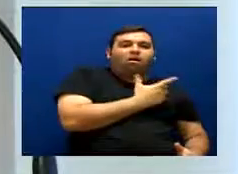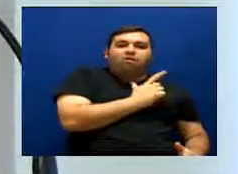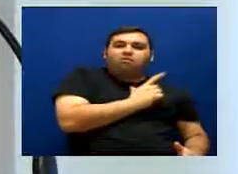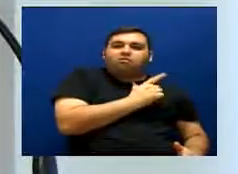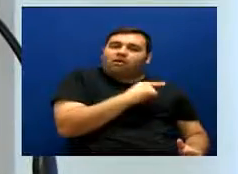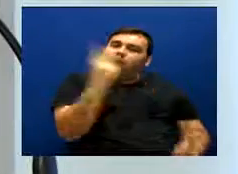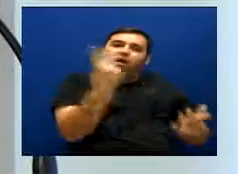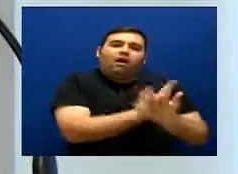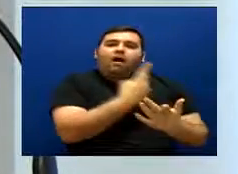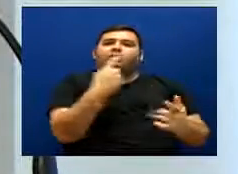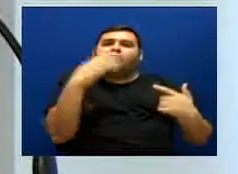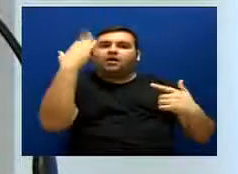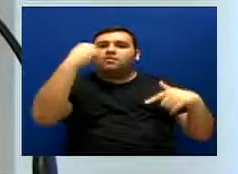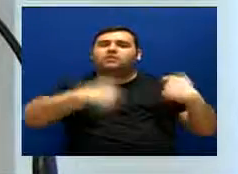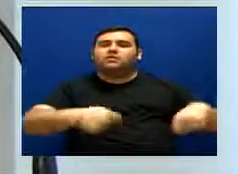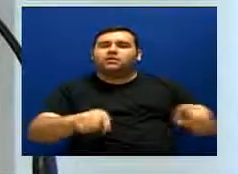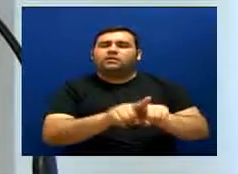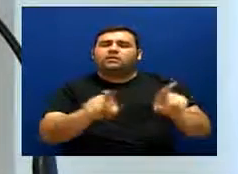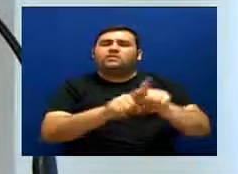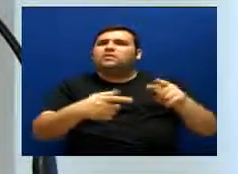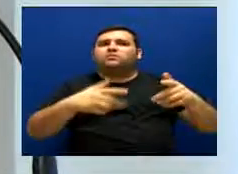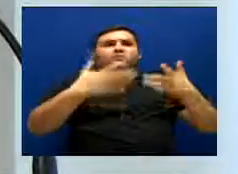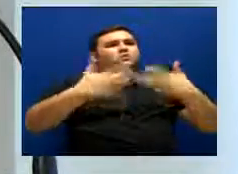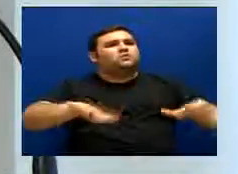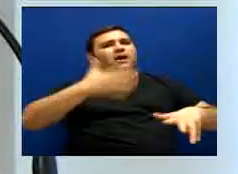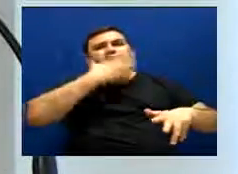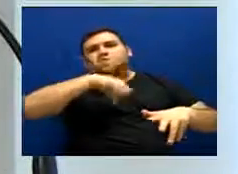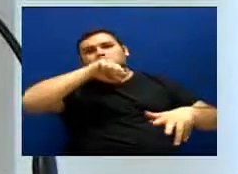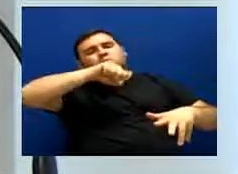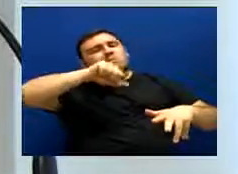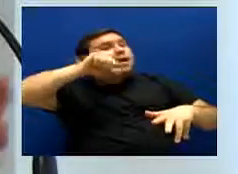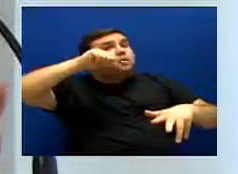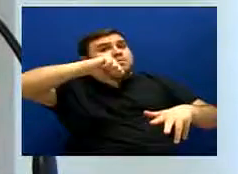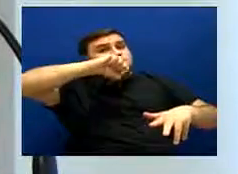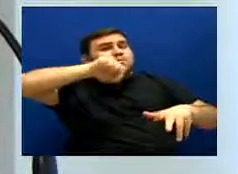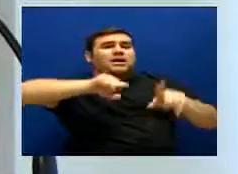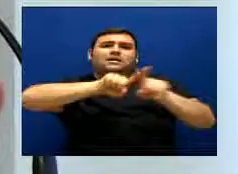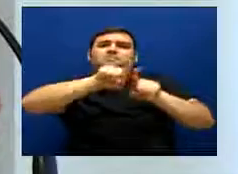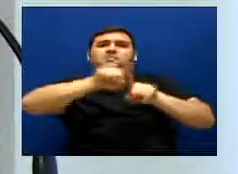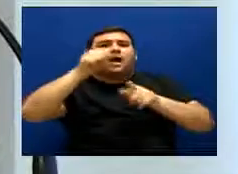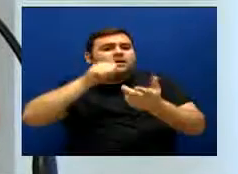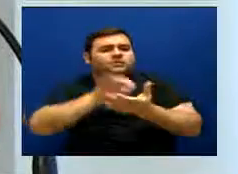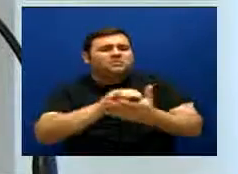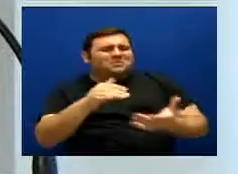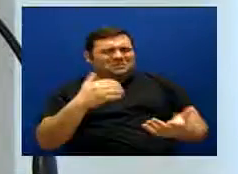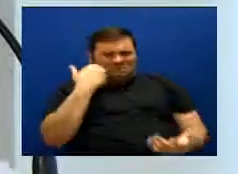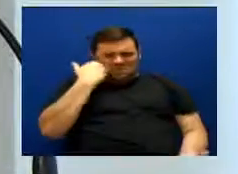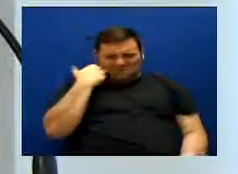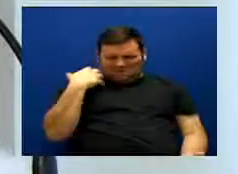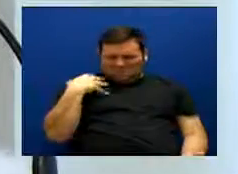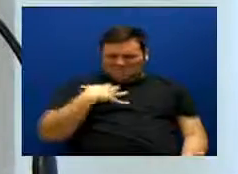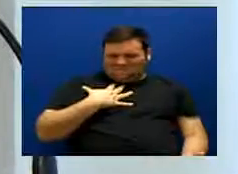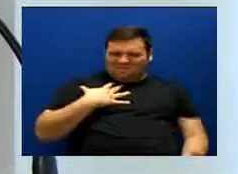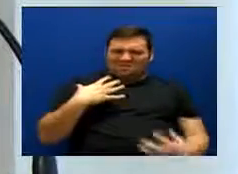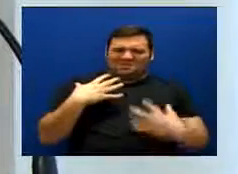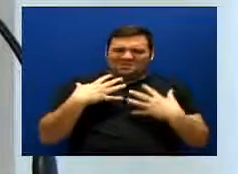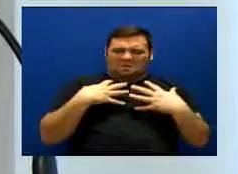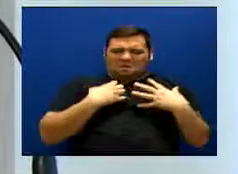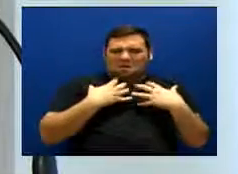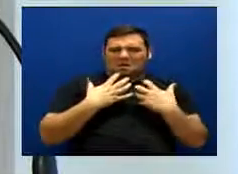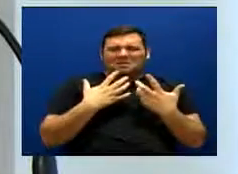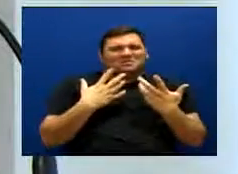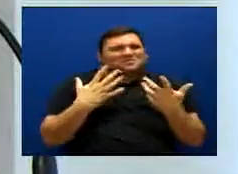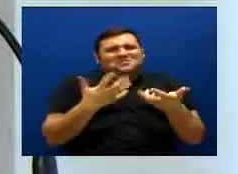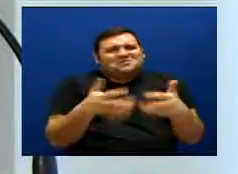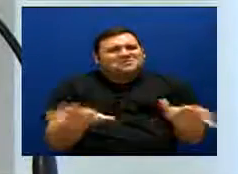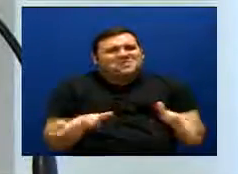serão criminalizadas. Ninguém quer uma mãe, uma irmã, a esposa, passando por esse tipo de constrangimento no transporte